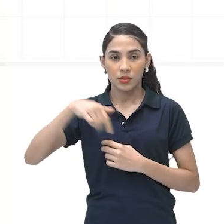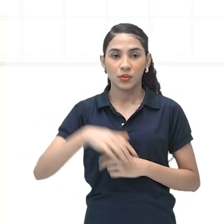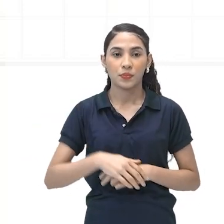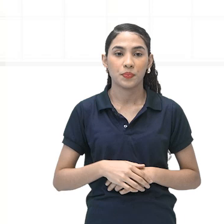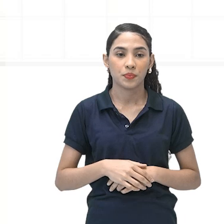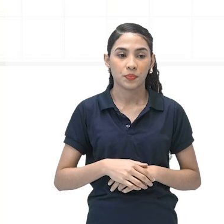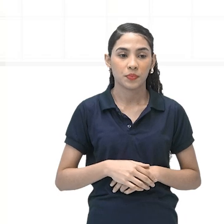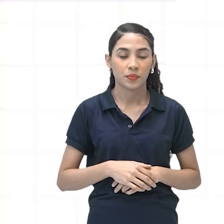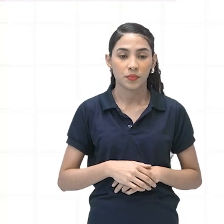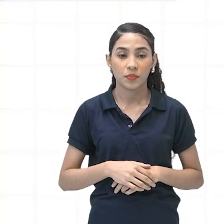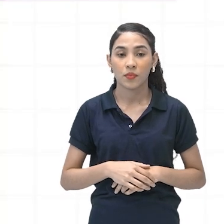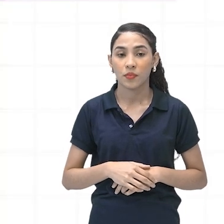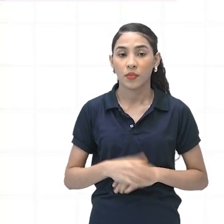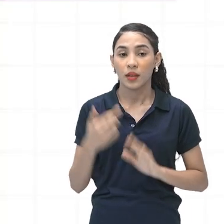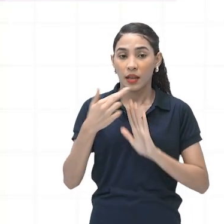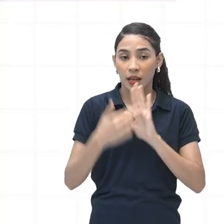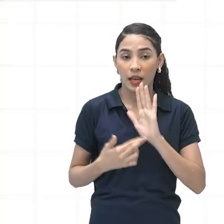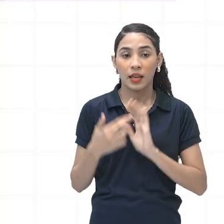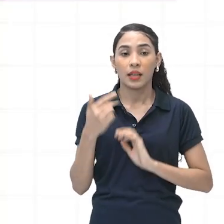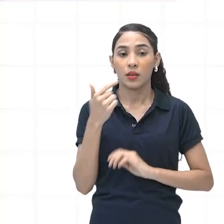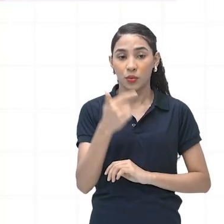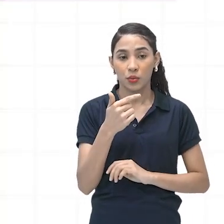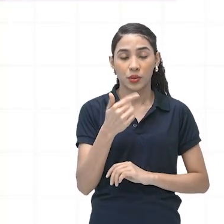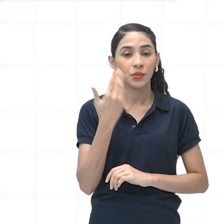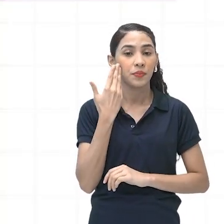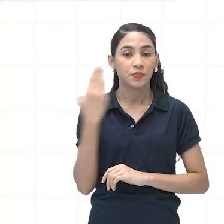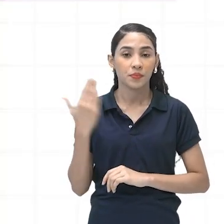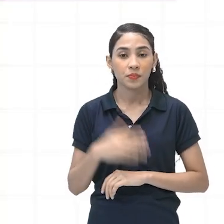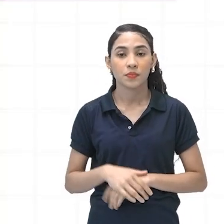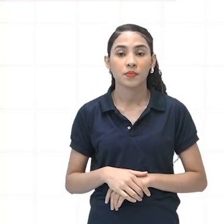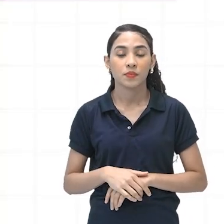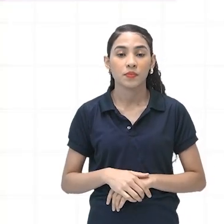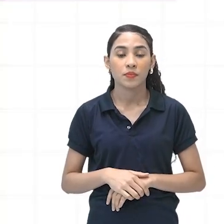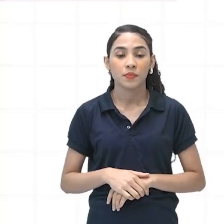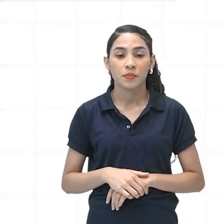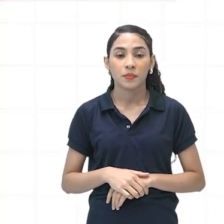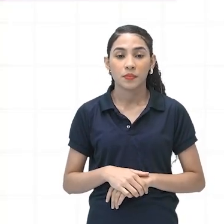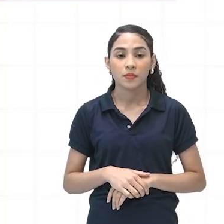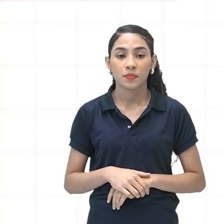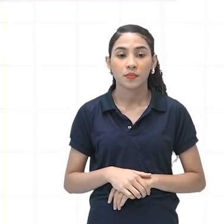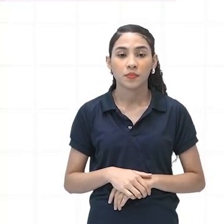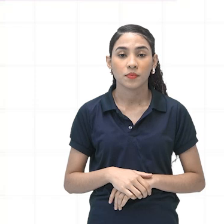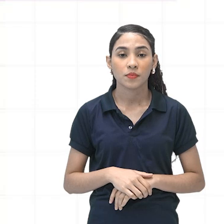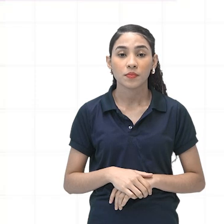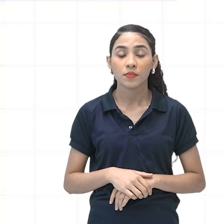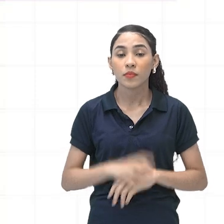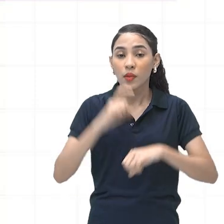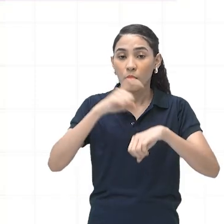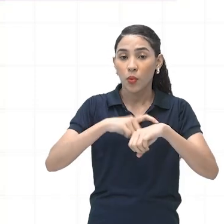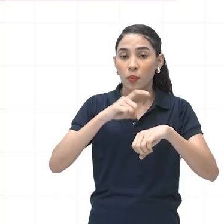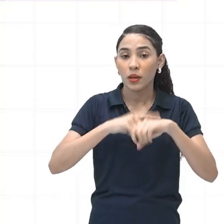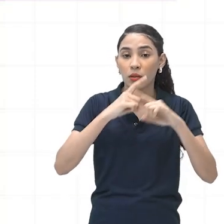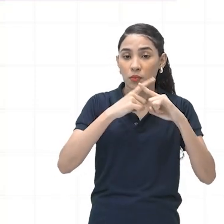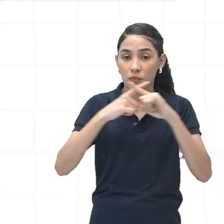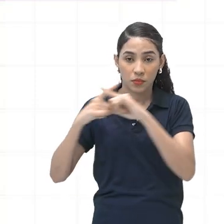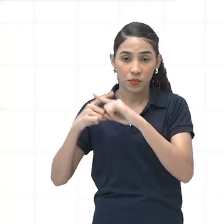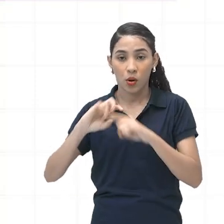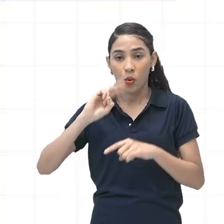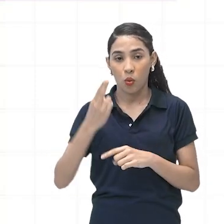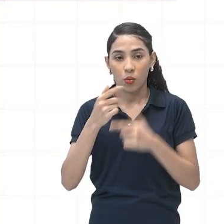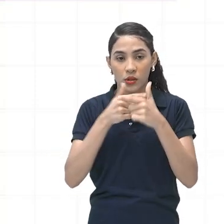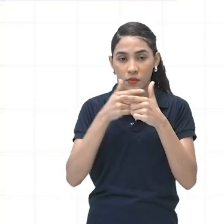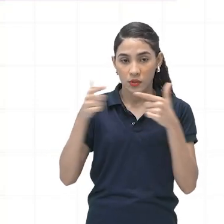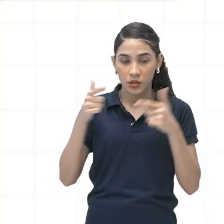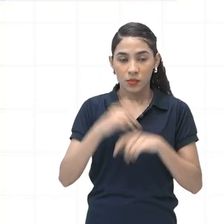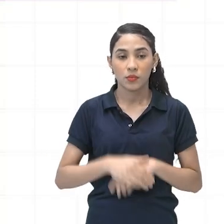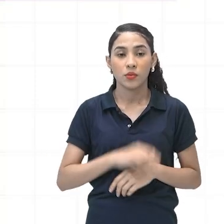bem? Vamos à propriedade de número 2. Propriedade número 2 diz o seguinte. Quando multiplicamos ou